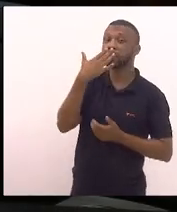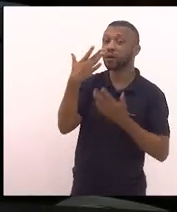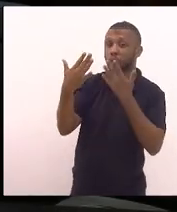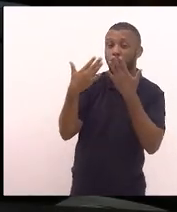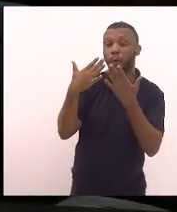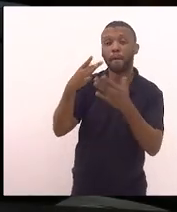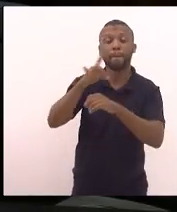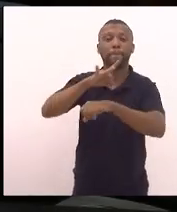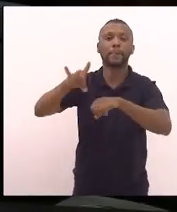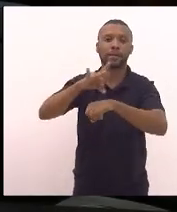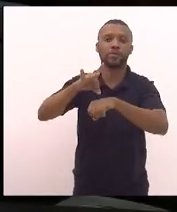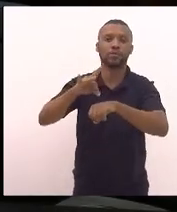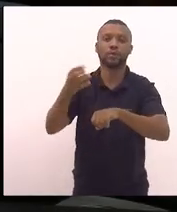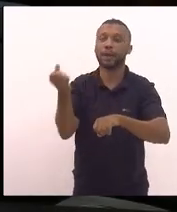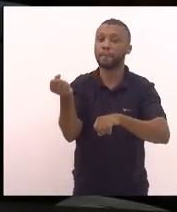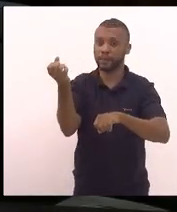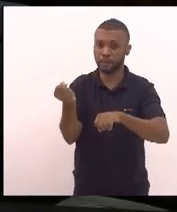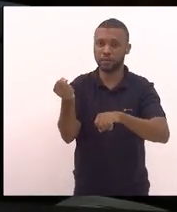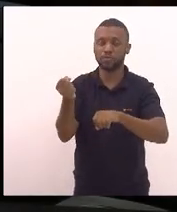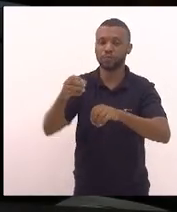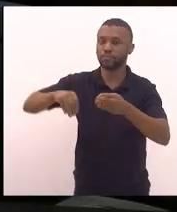branco.